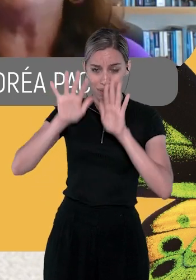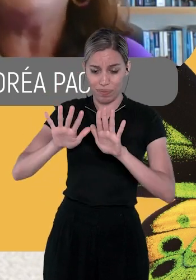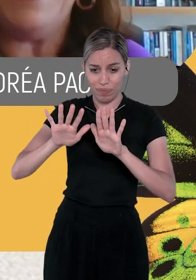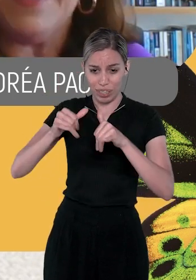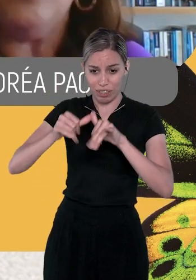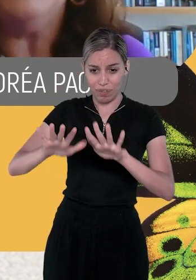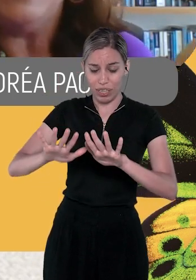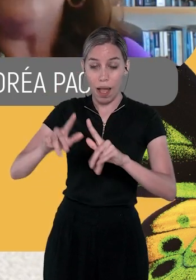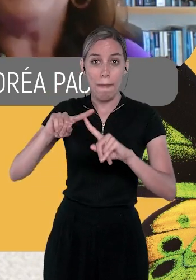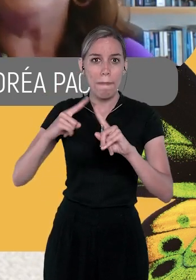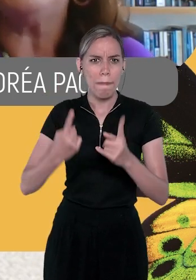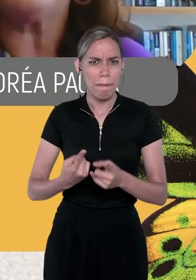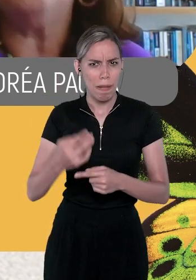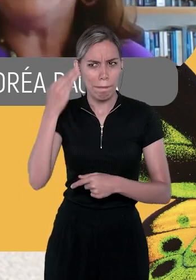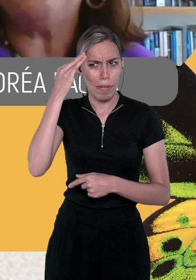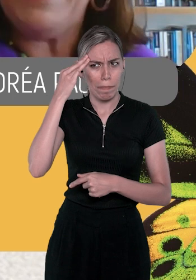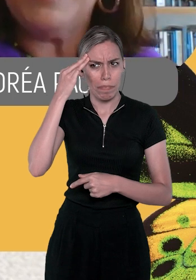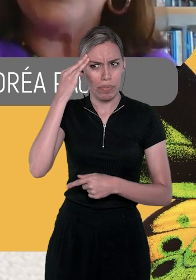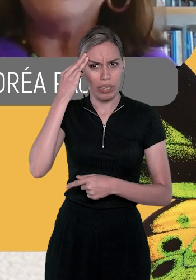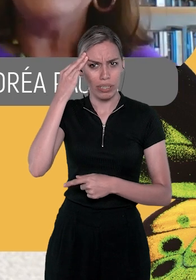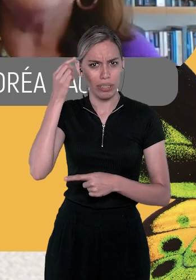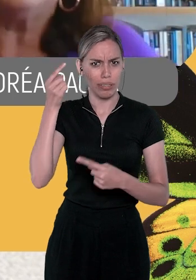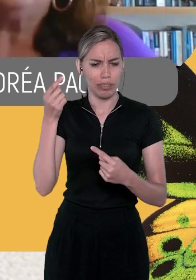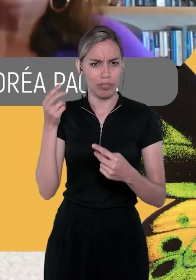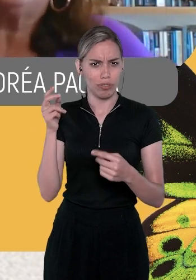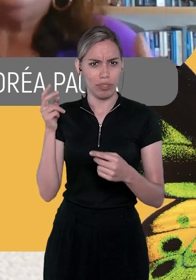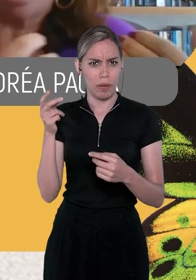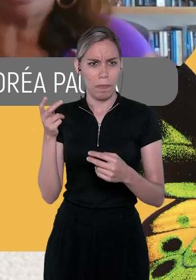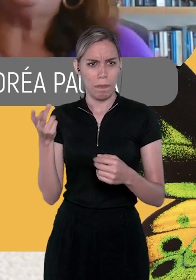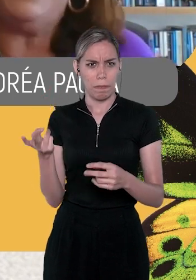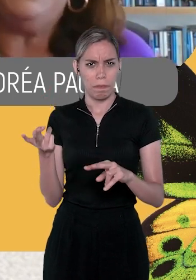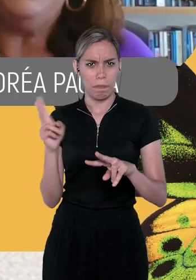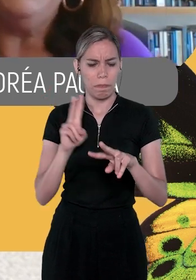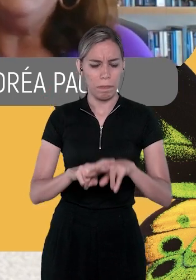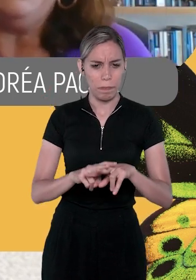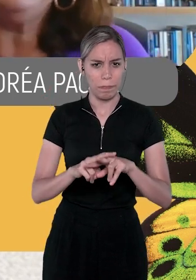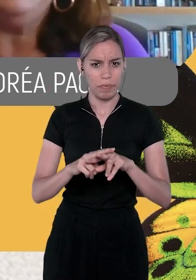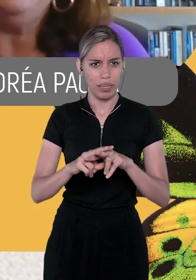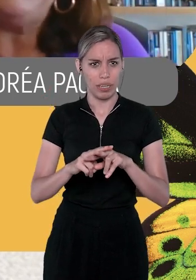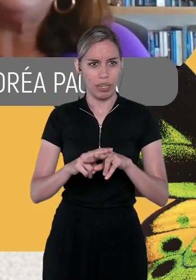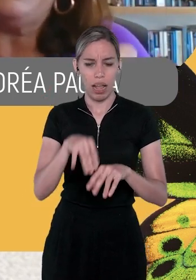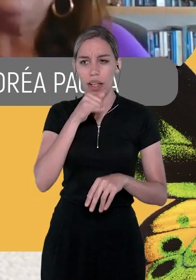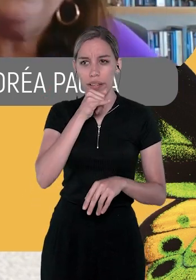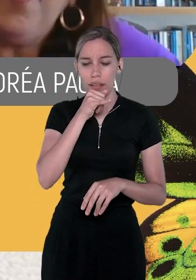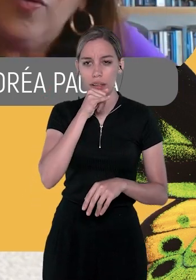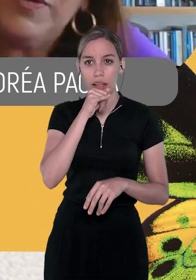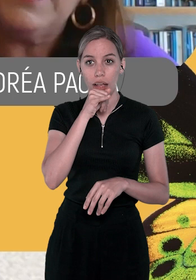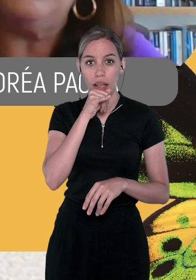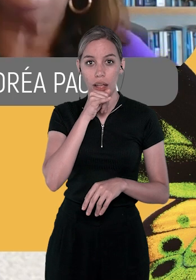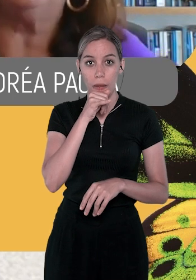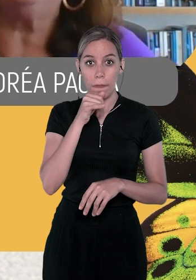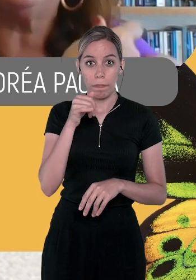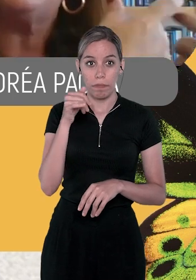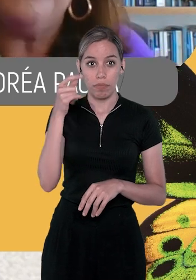te condenam a uma condição perpétua. Então, você não consegue vencer aquele passado que volta o